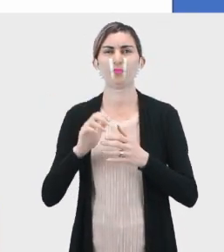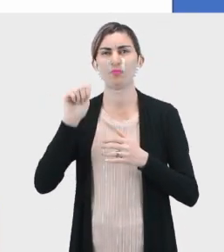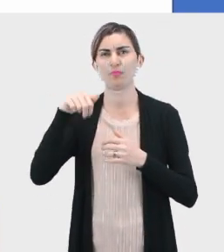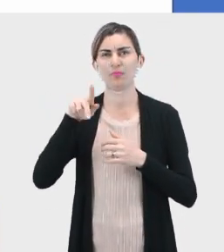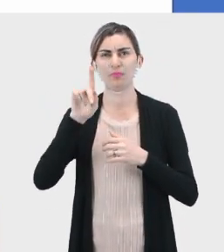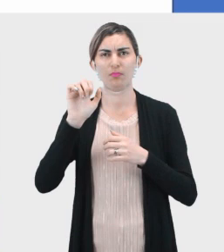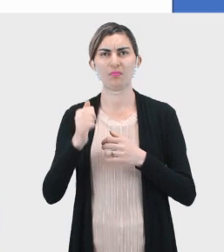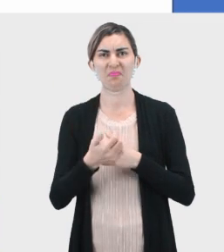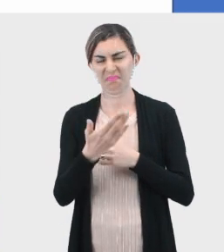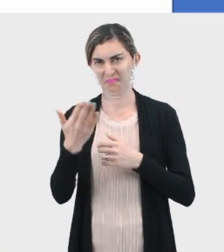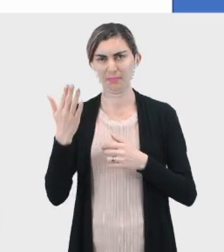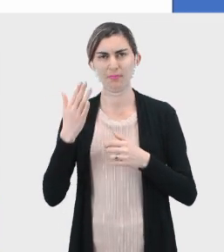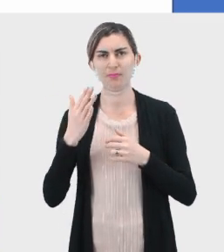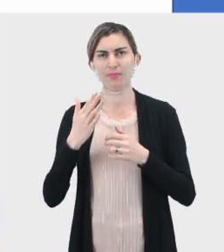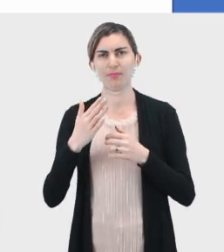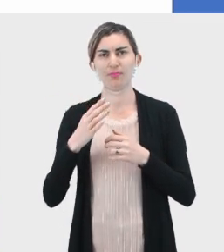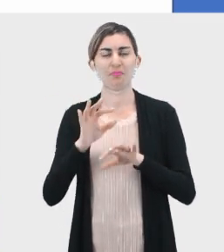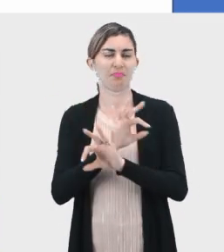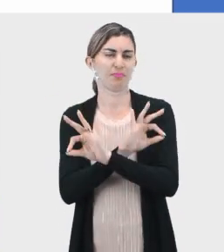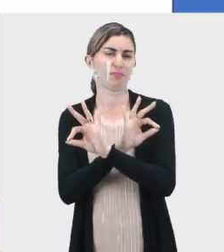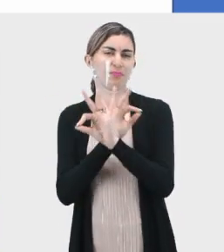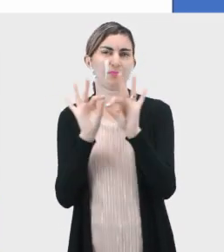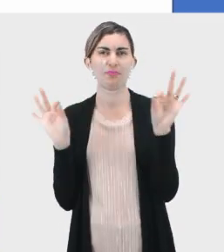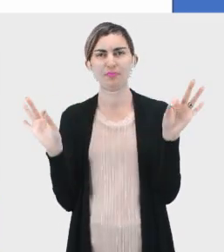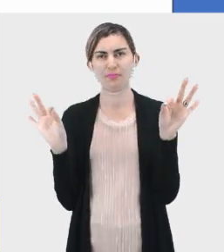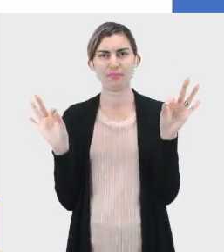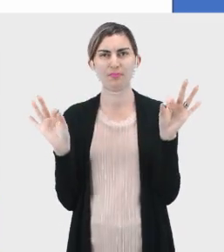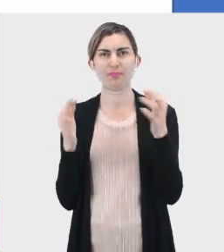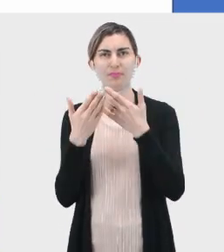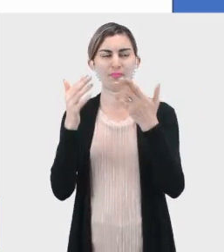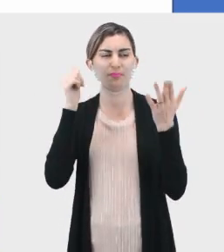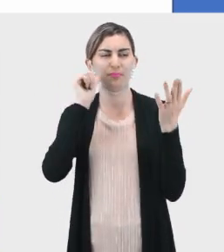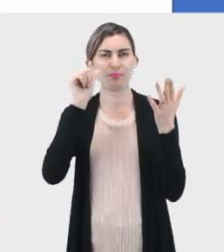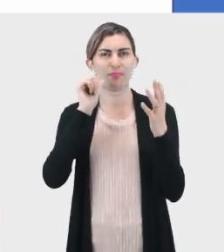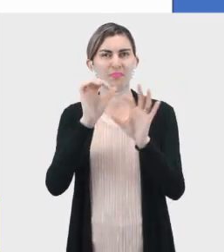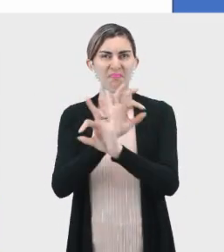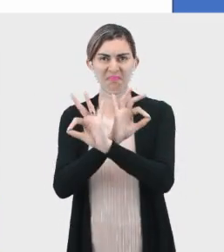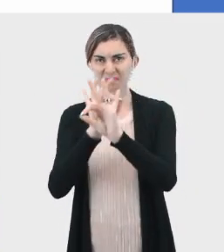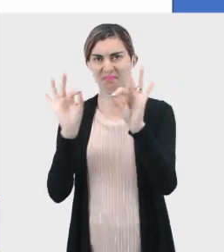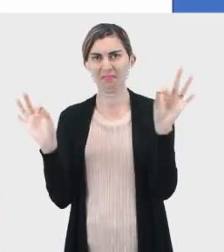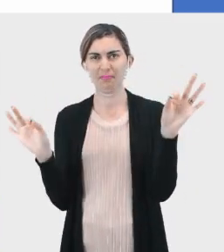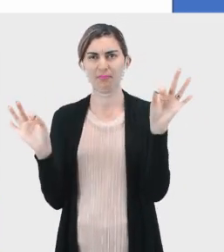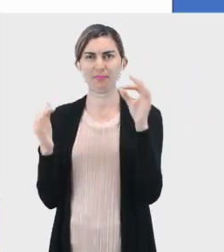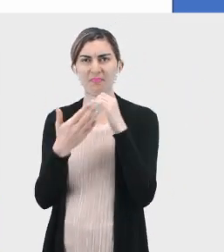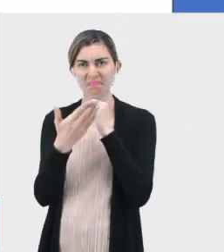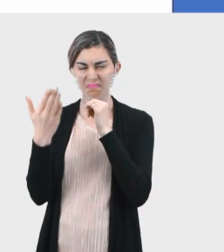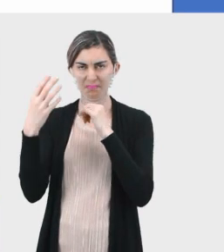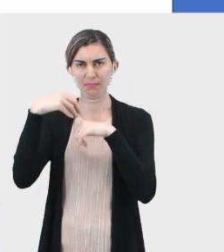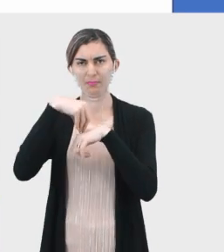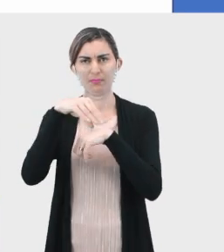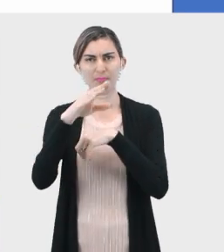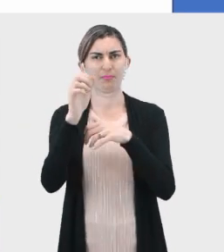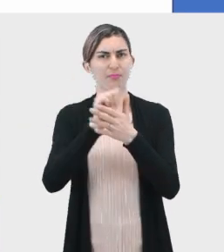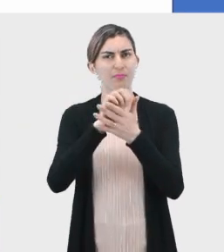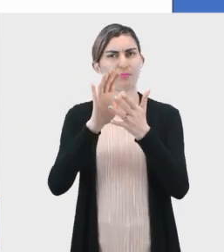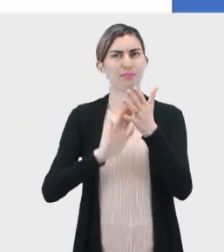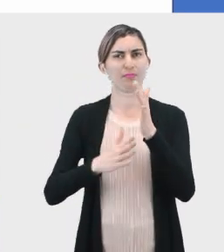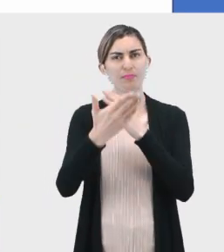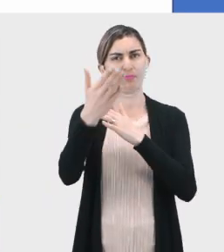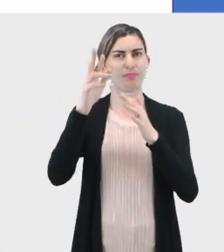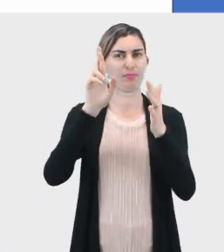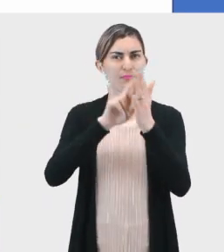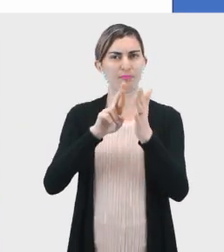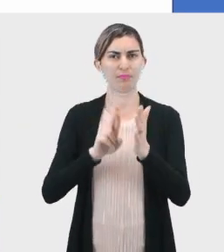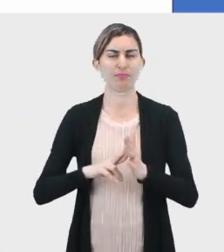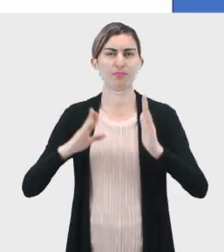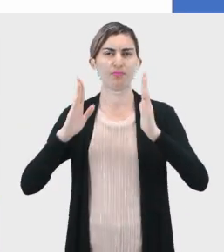Angela. Elas são aí phenomenal women, são mulheres fenomenais. E aí eu trago um exercício que você pode